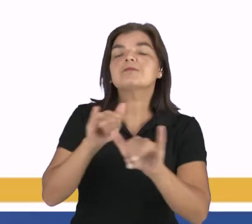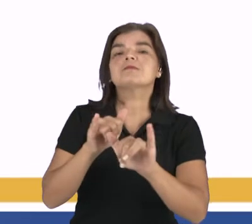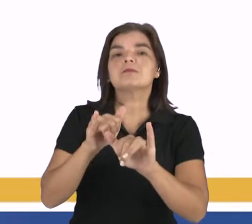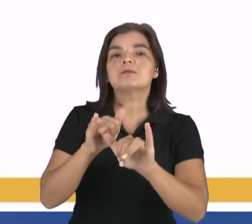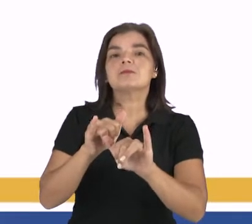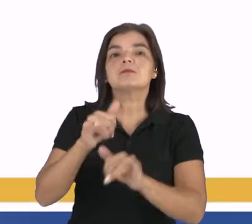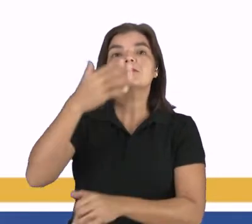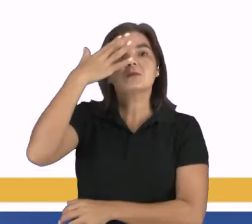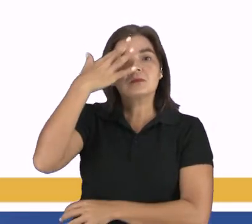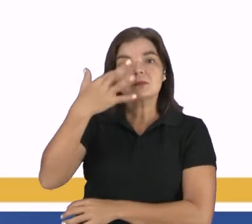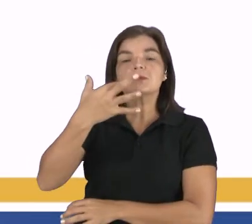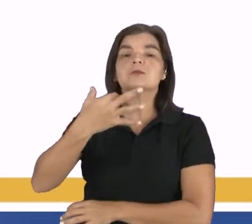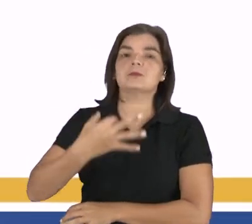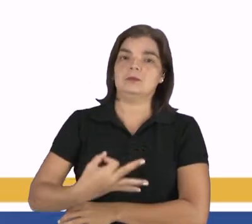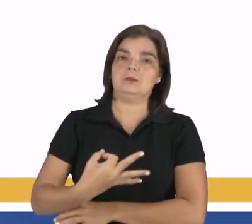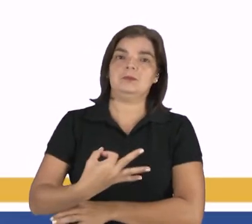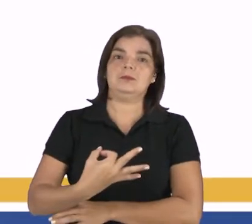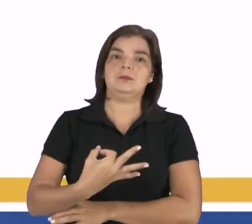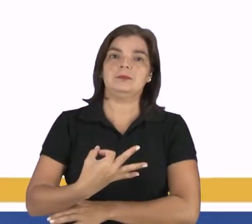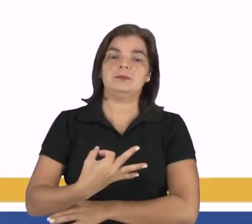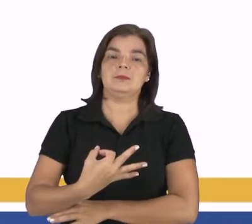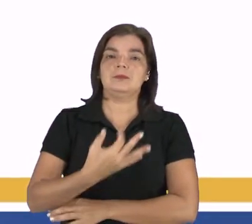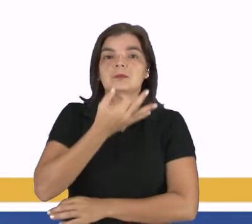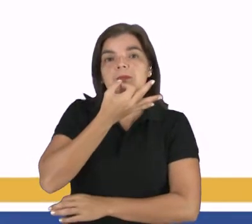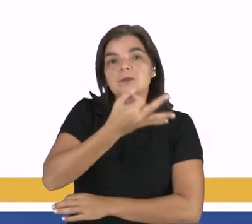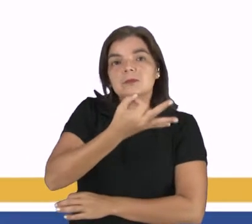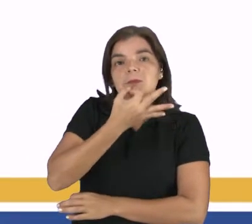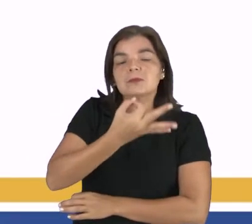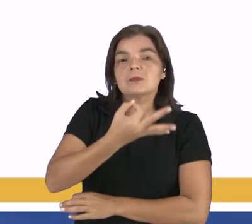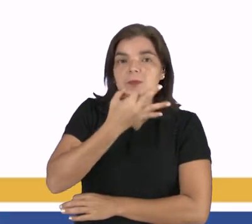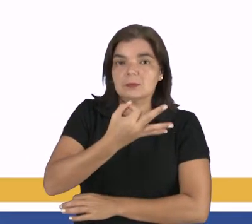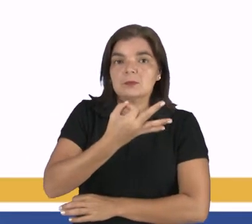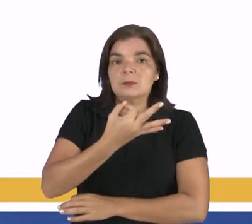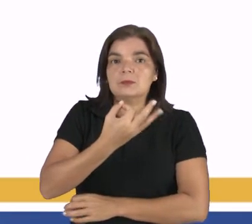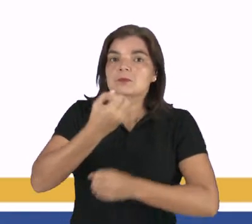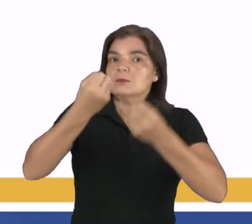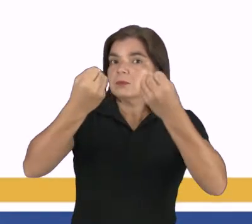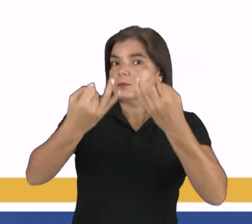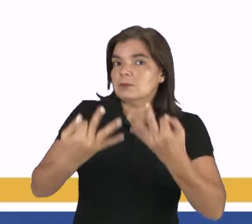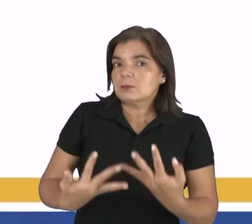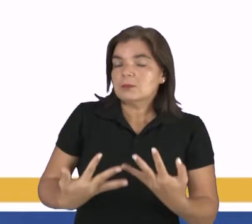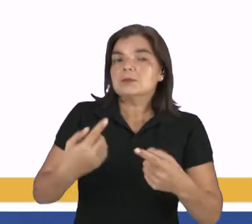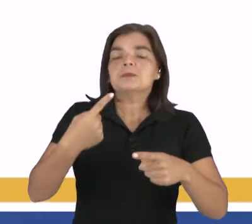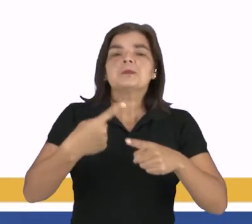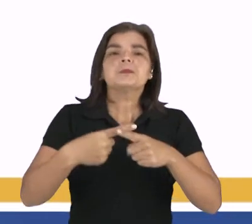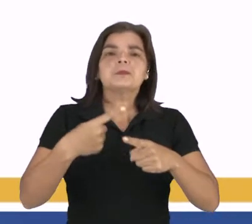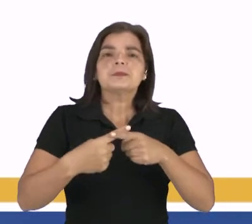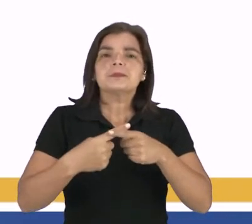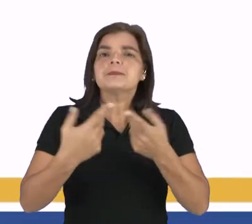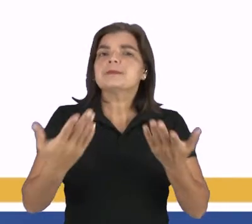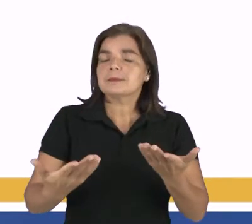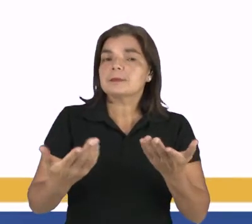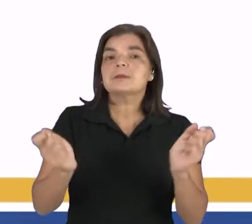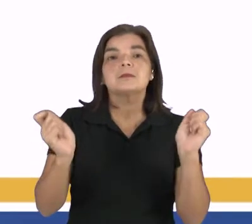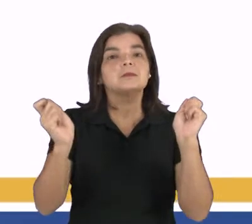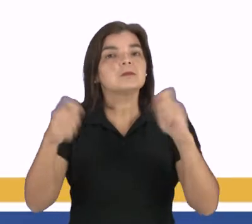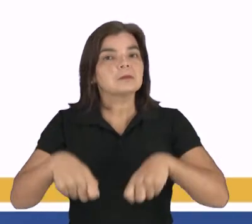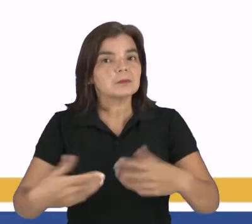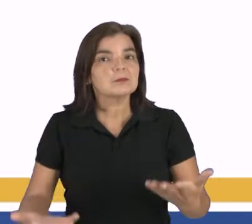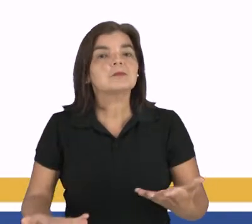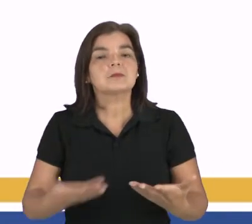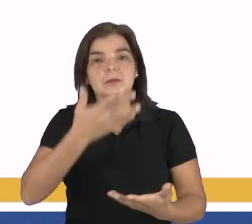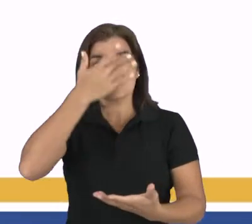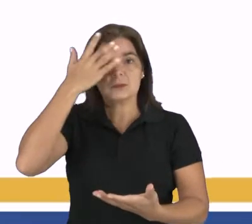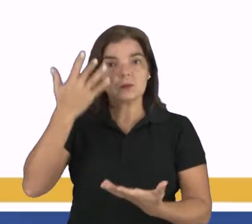que justifiquem, tá, essa opinião, esses argumentos. Porque, com isso, vai possibilitar